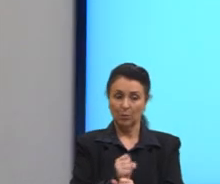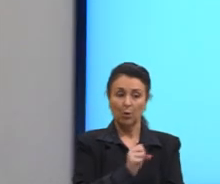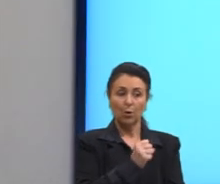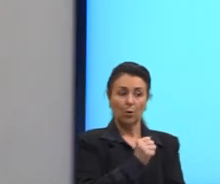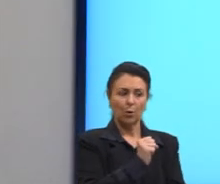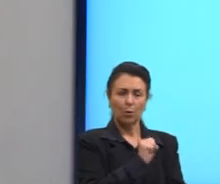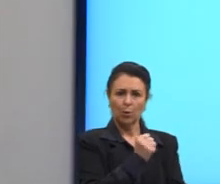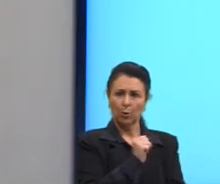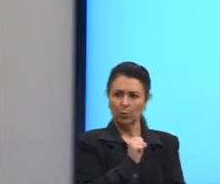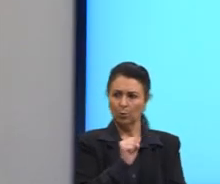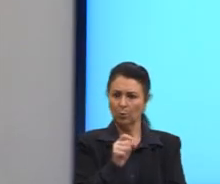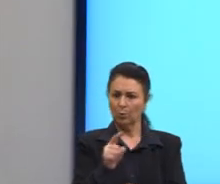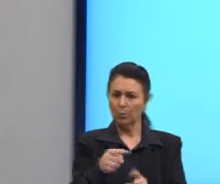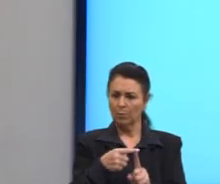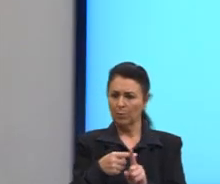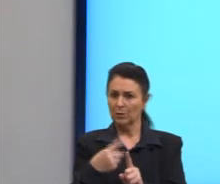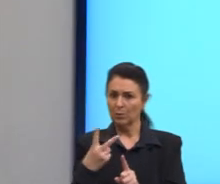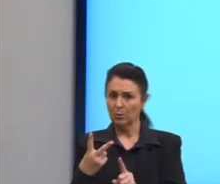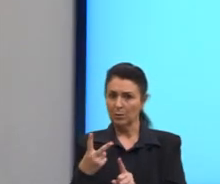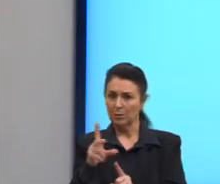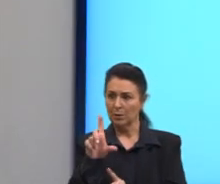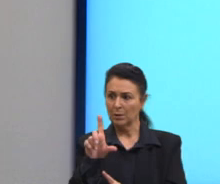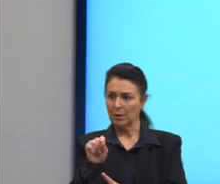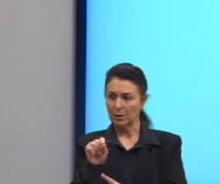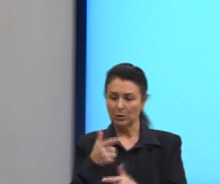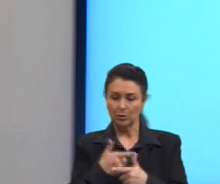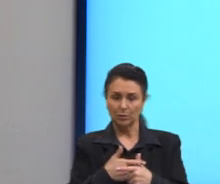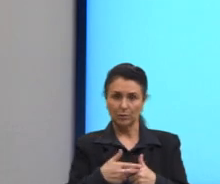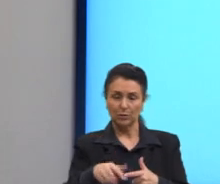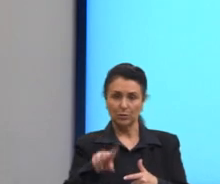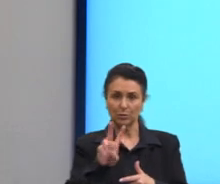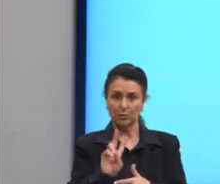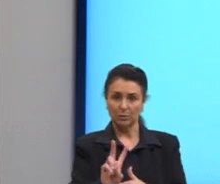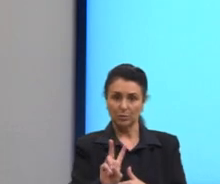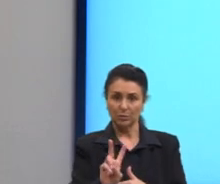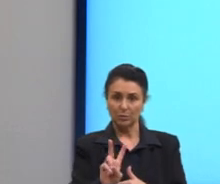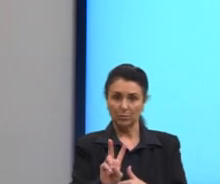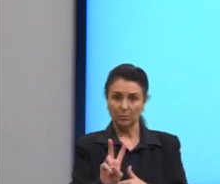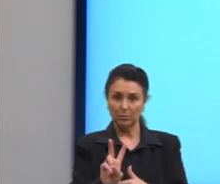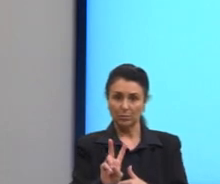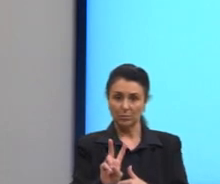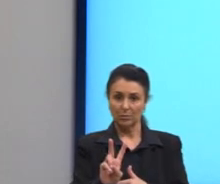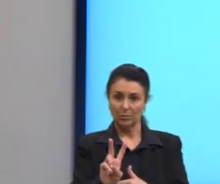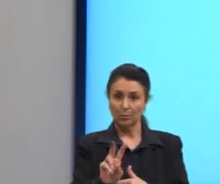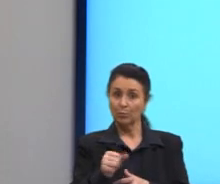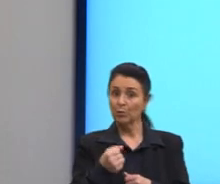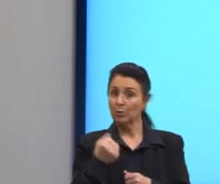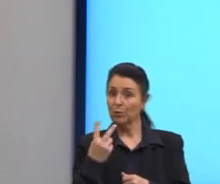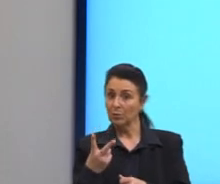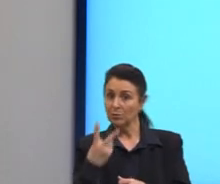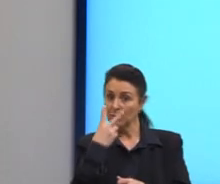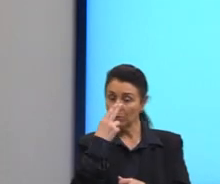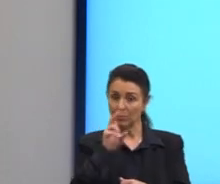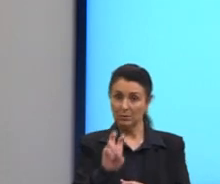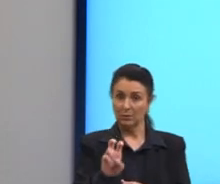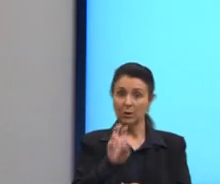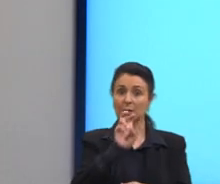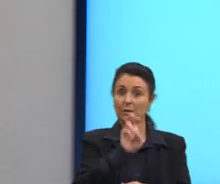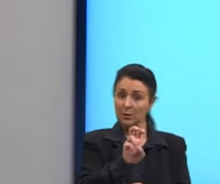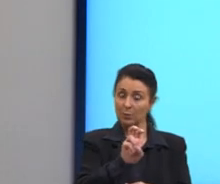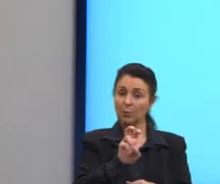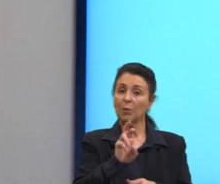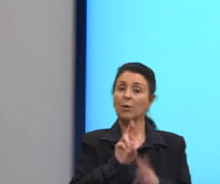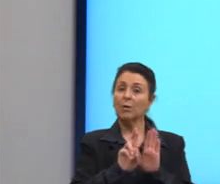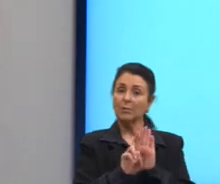8:02 eu vou ter 10 / 5 x 2 q = 5 certo e cinco então representa um número